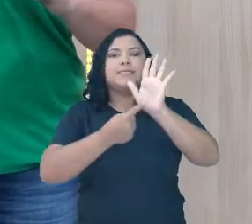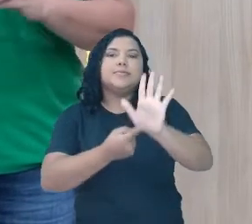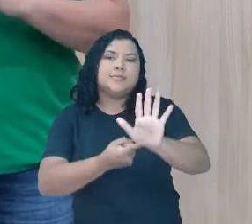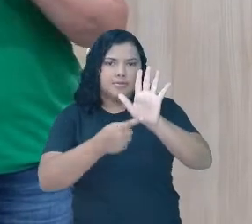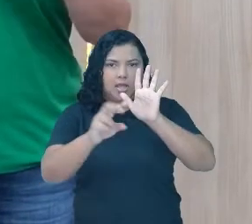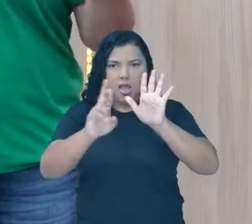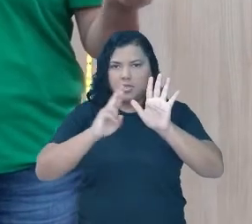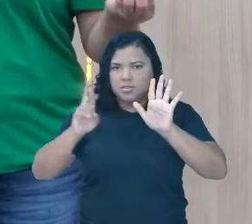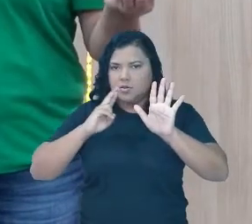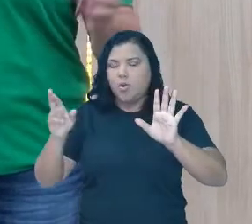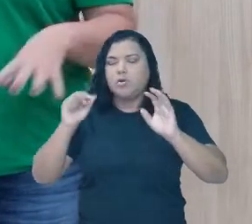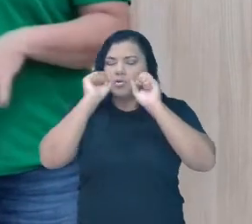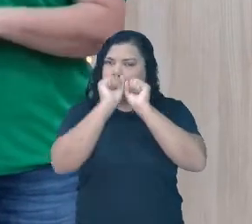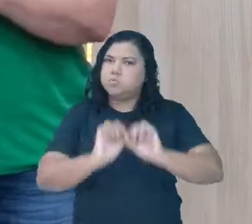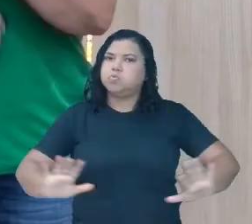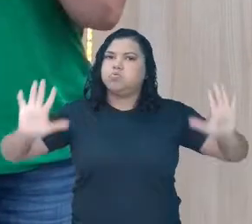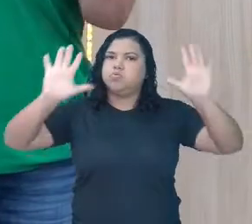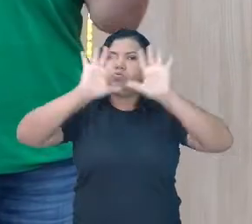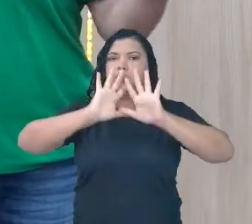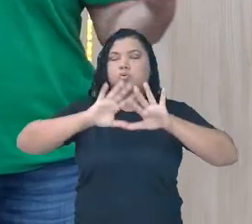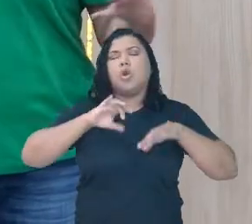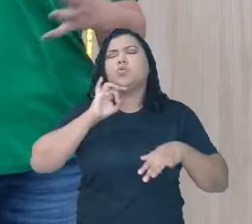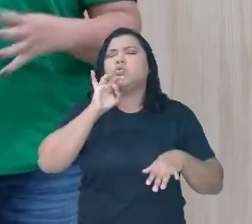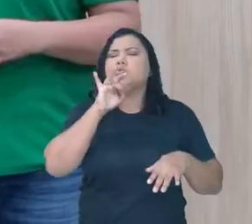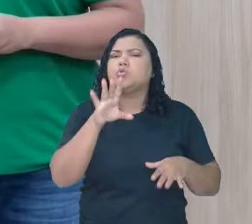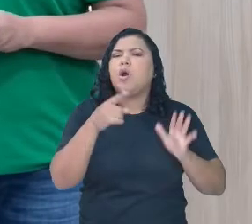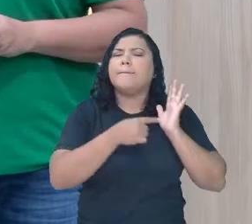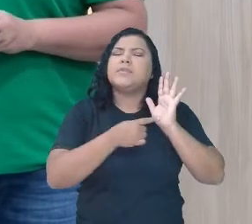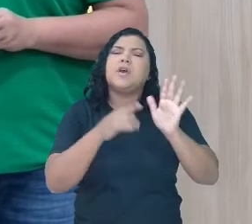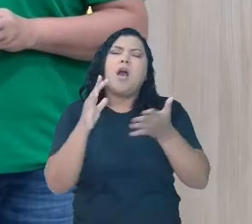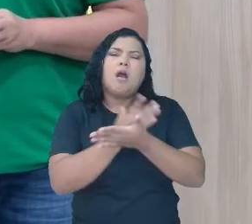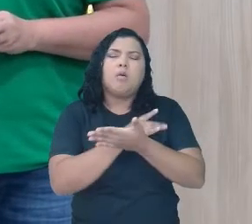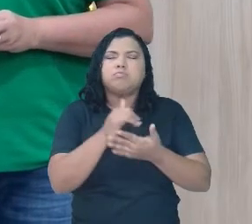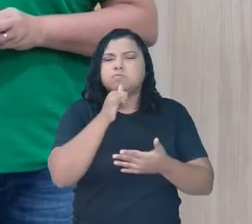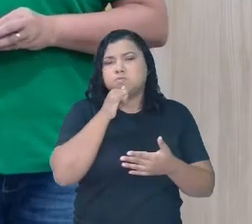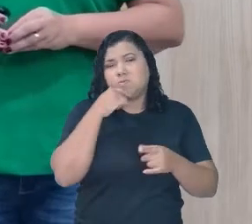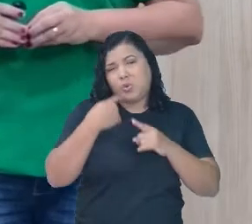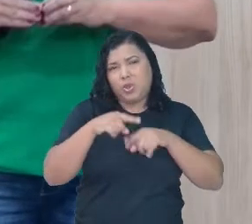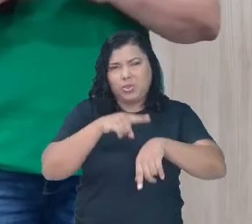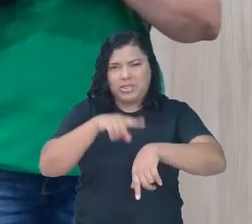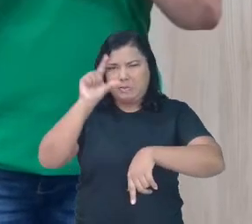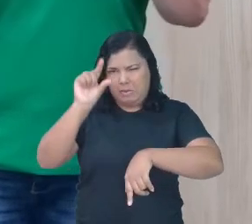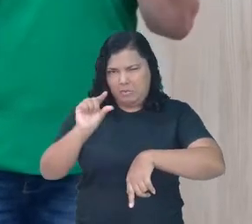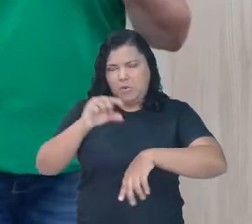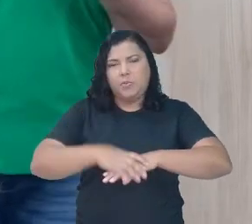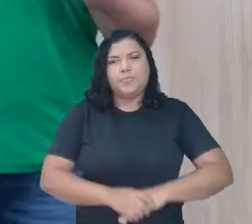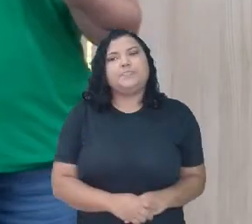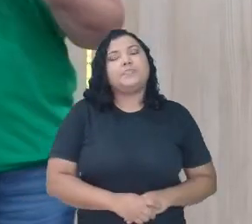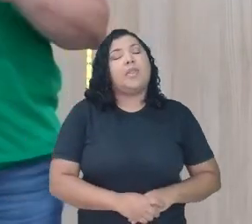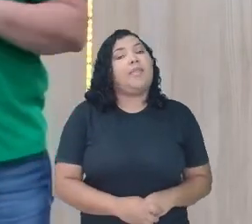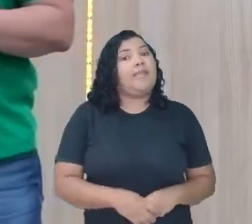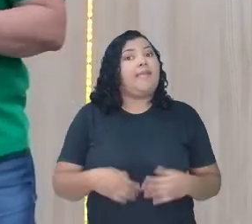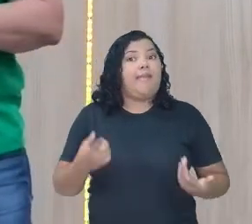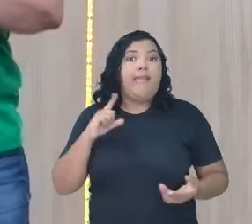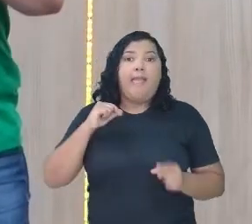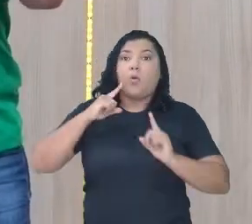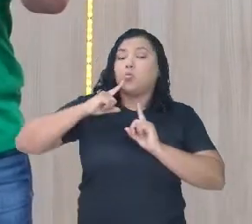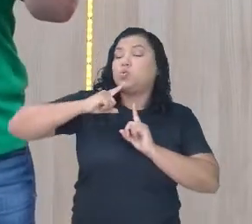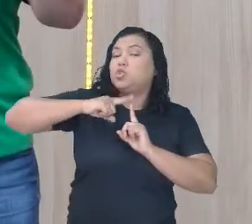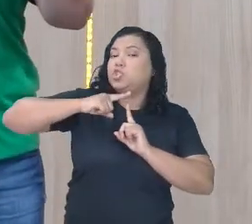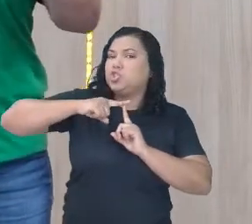apenas citando alguns exemplos, porque o tempo assim não dá para a gente aqui falar, e é um tipo, não é? É